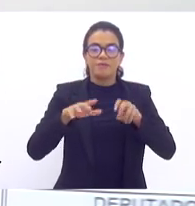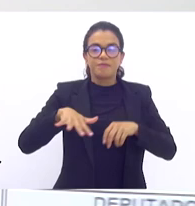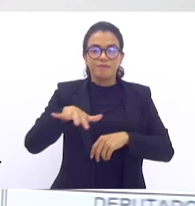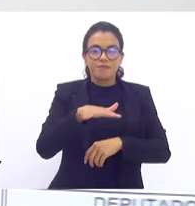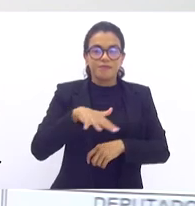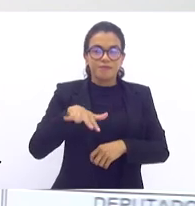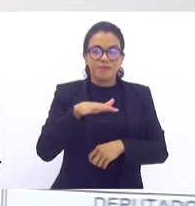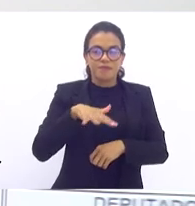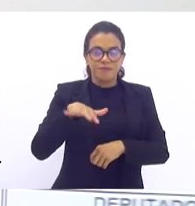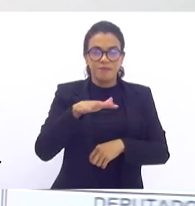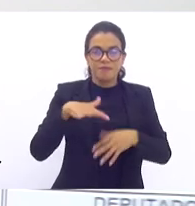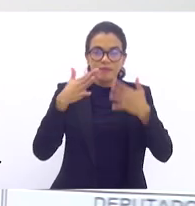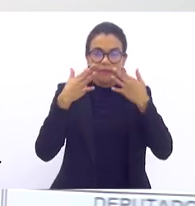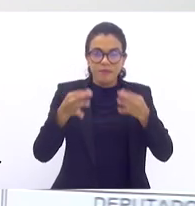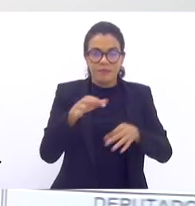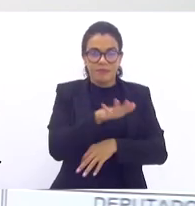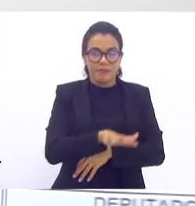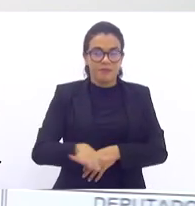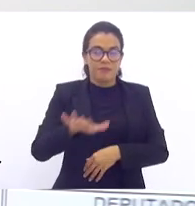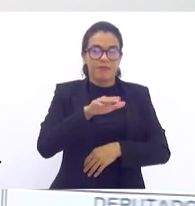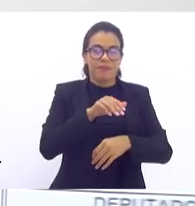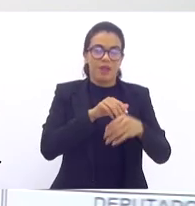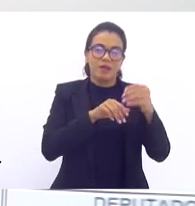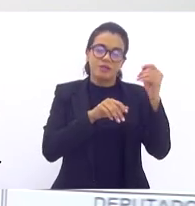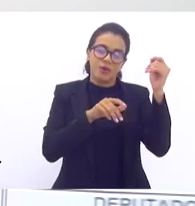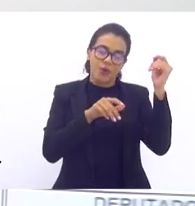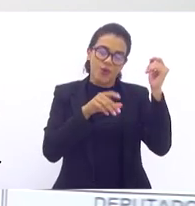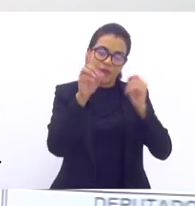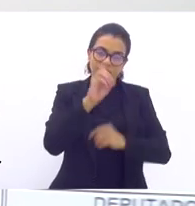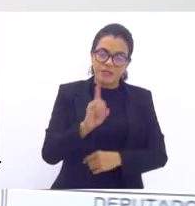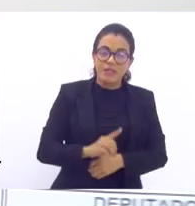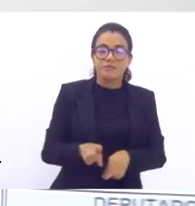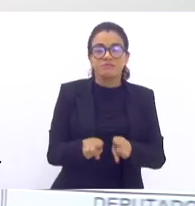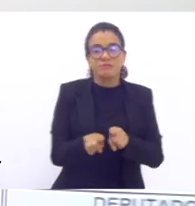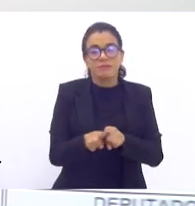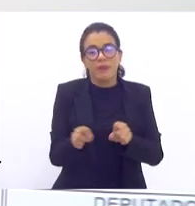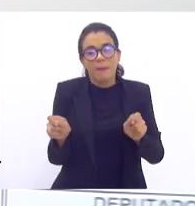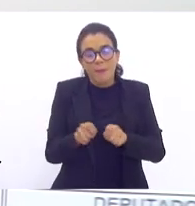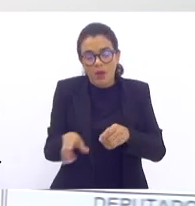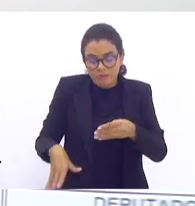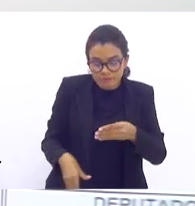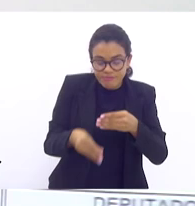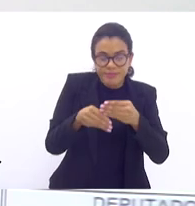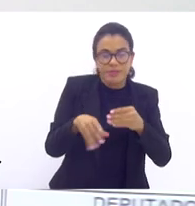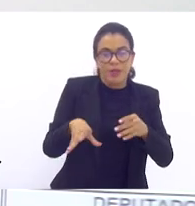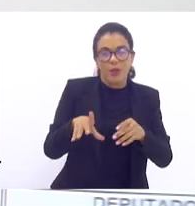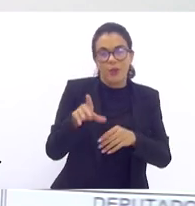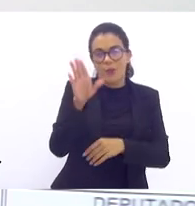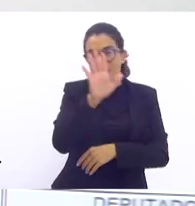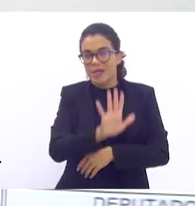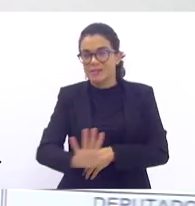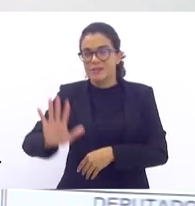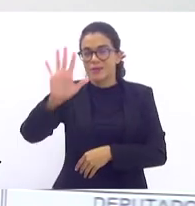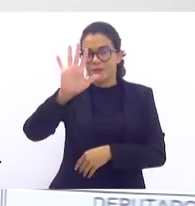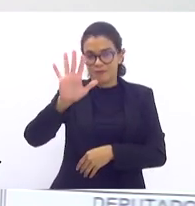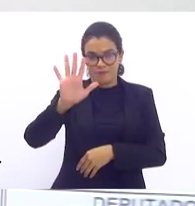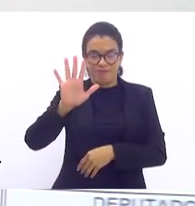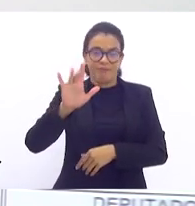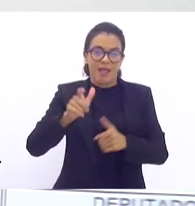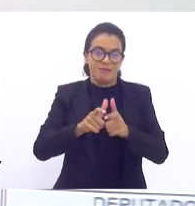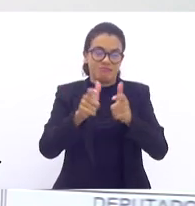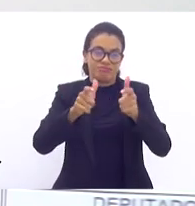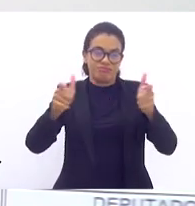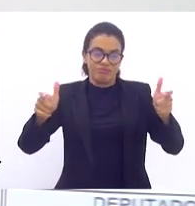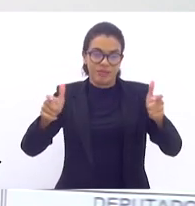da atenção às crianças com deficiência e a gente pode inclusive consolidar no Brasil inteiro né Essa unanimidade